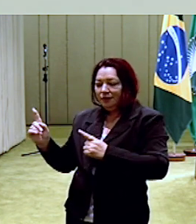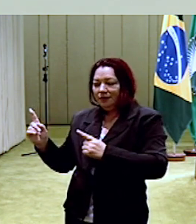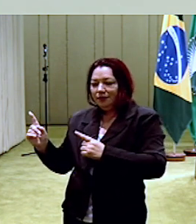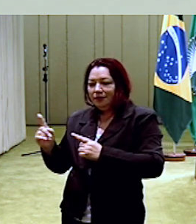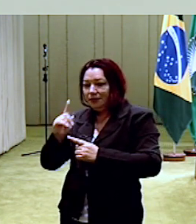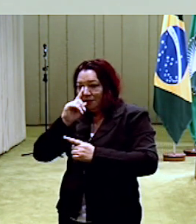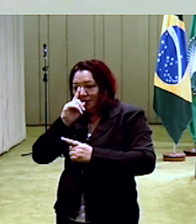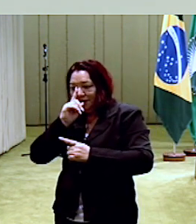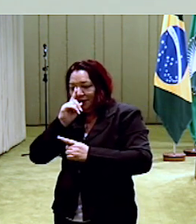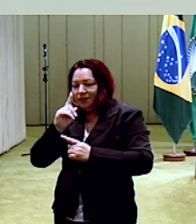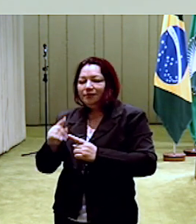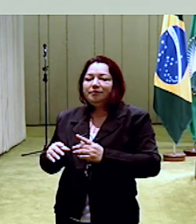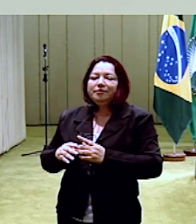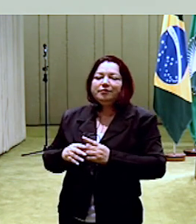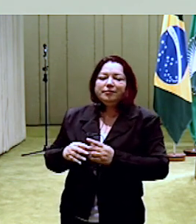mais arriscada,